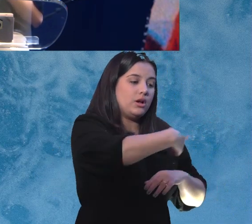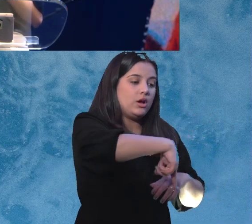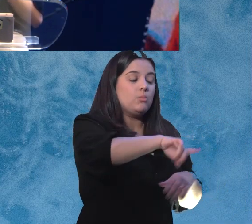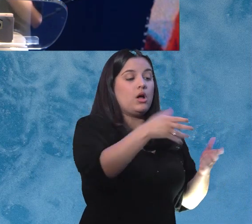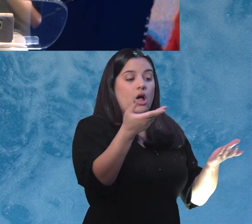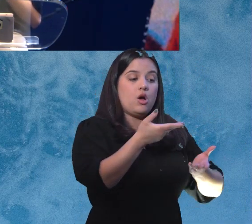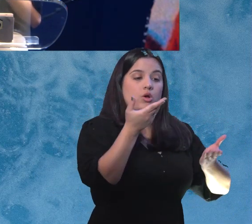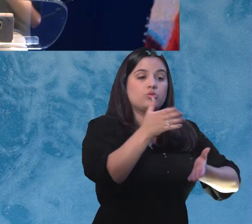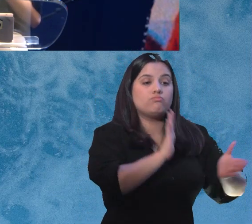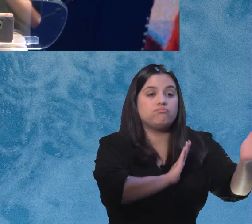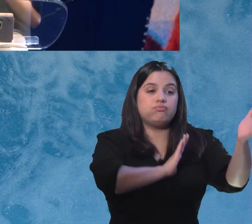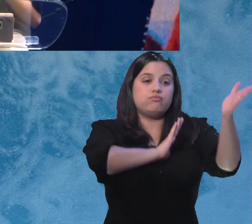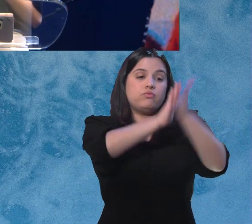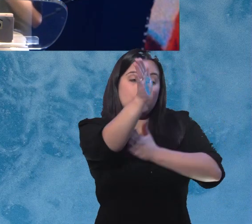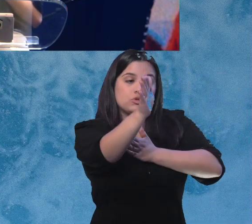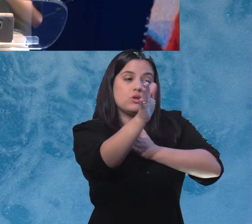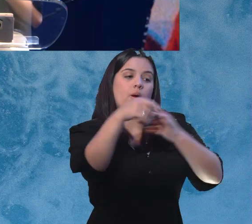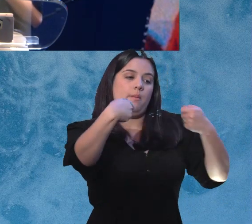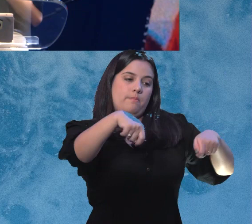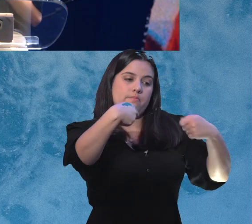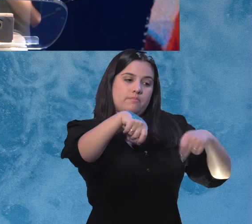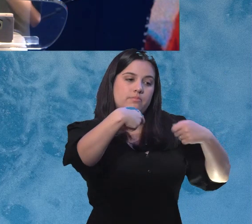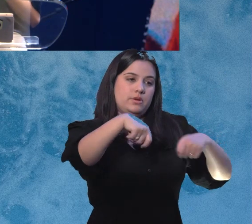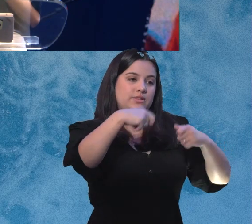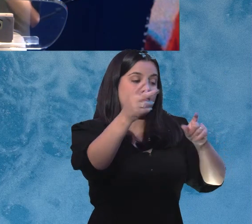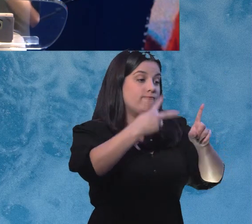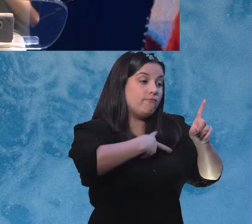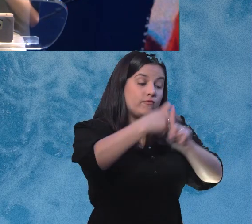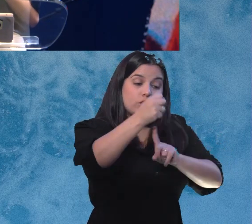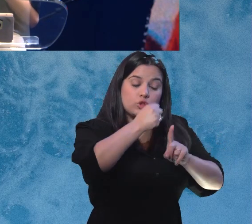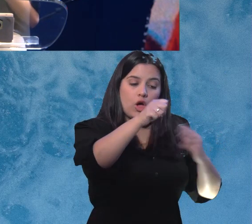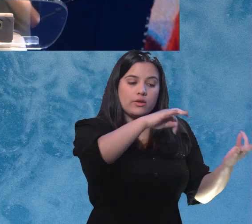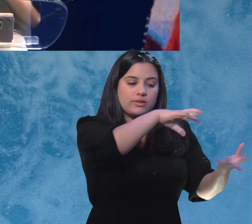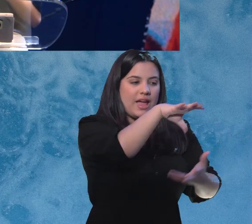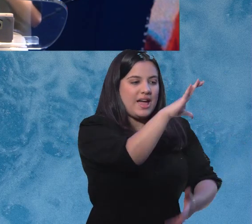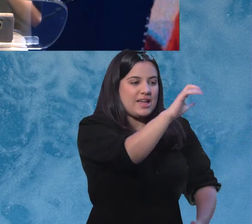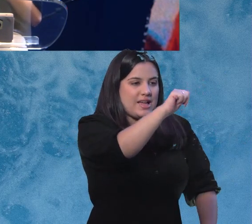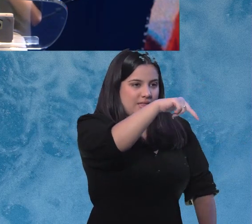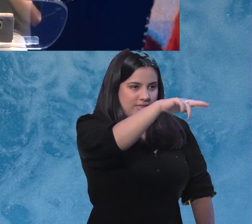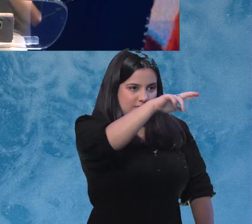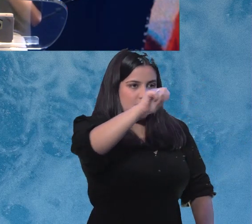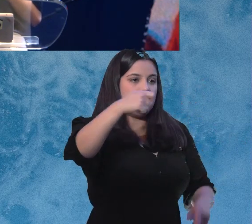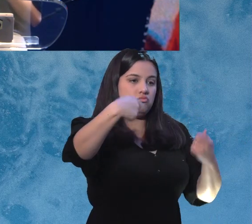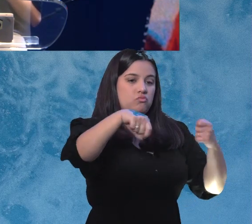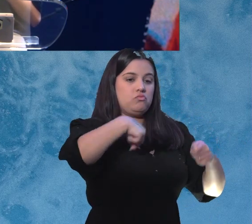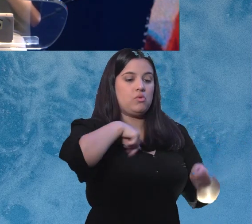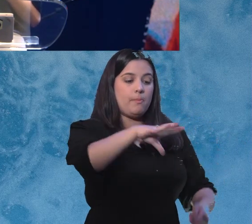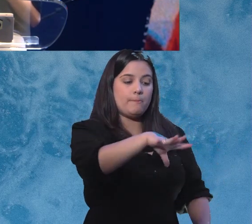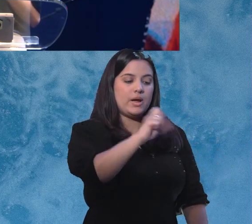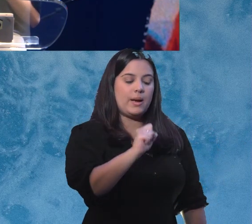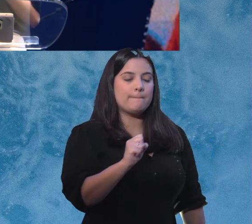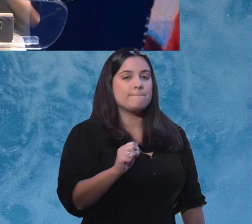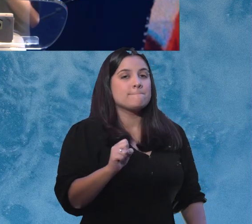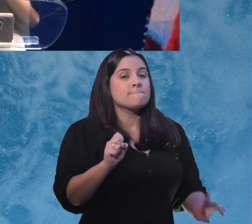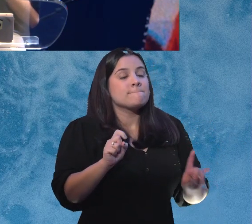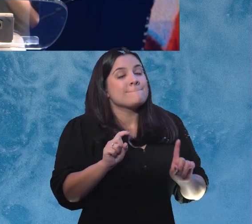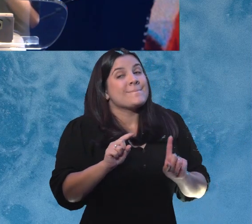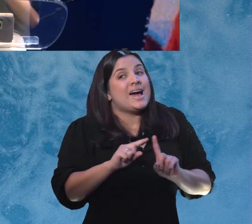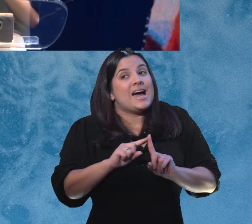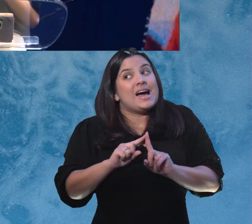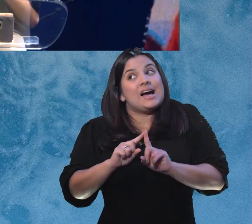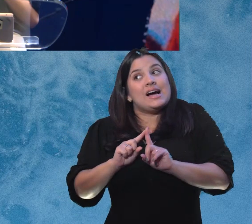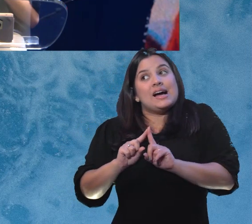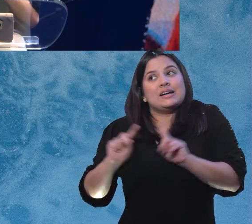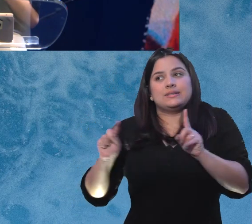agora mesmo para tomar a terra, disse ele. Com certeza podemos conquistá-la. Mas os outros homens que tinham feito com